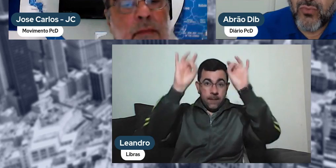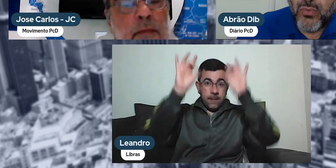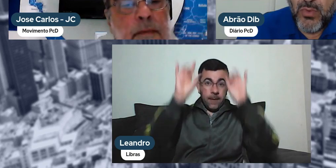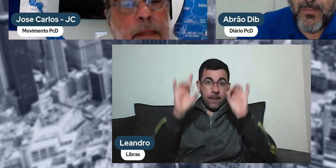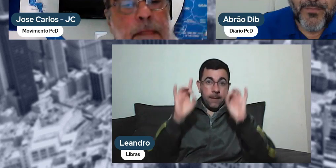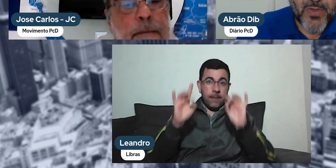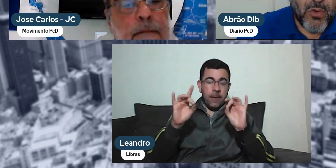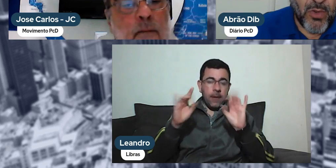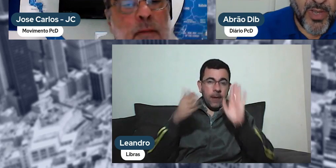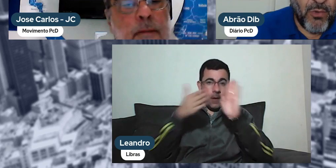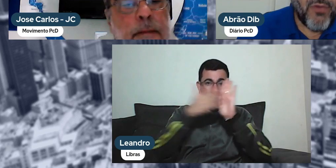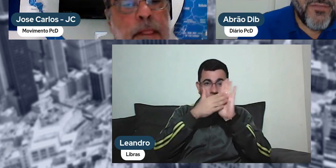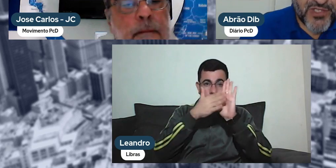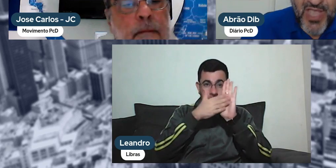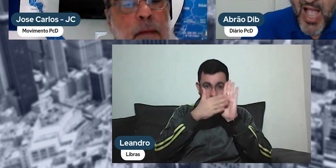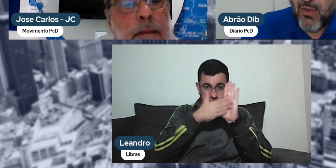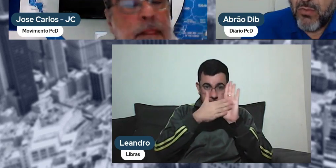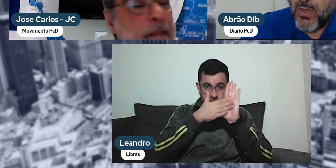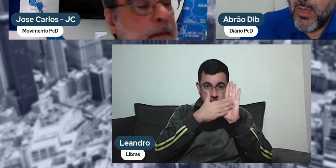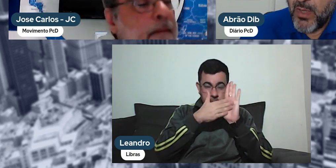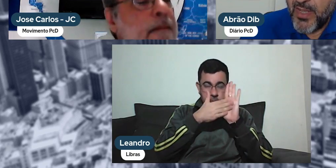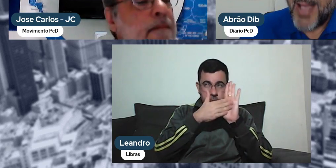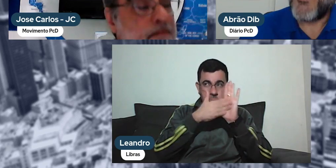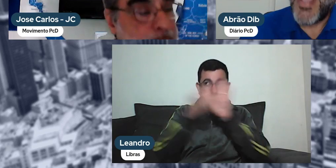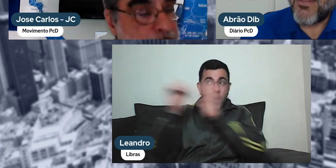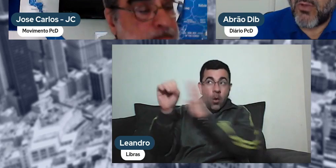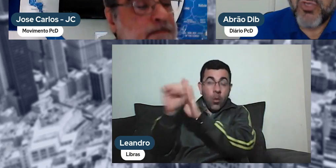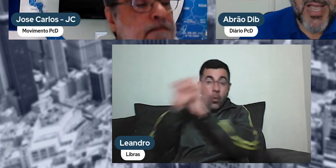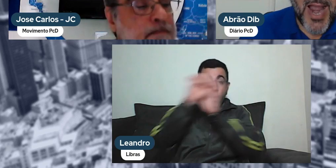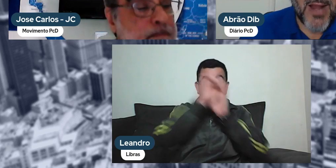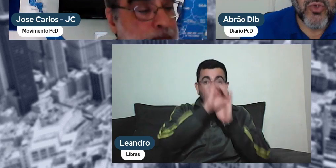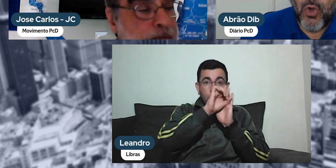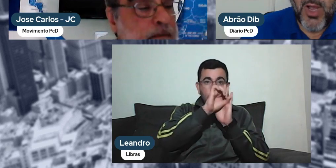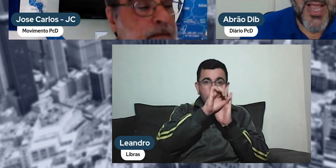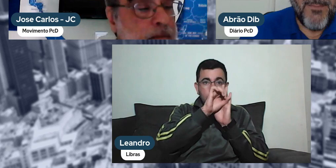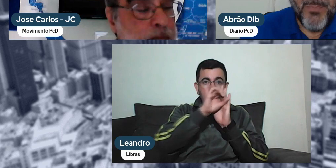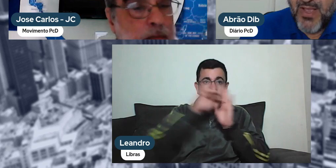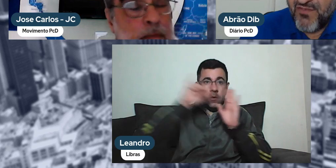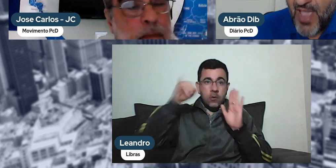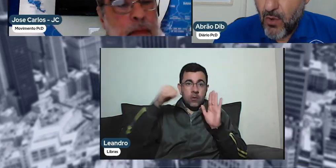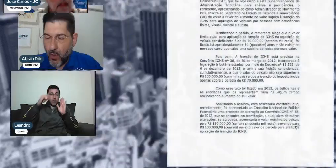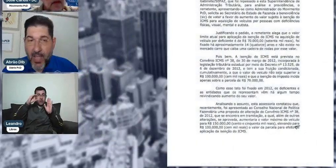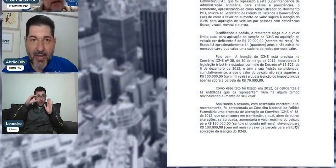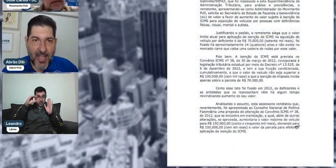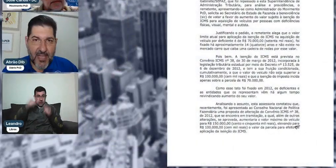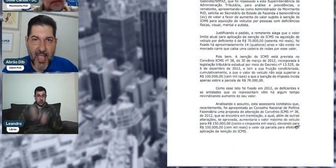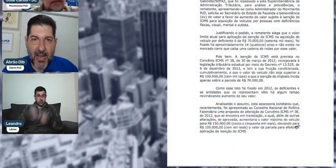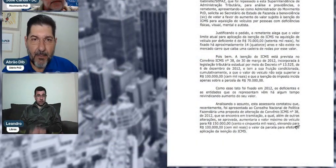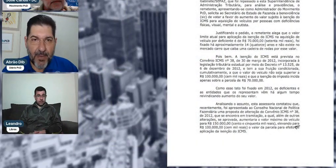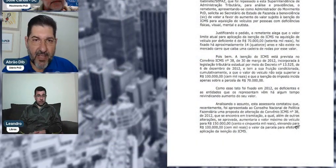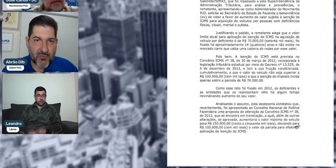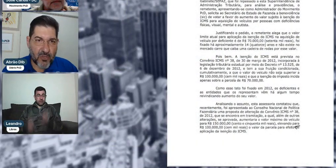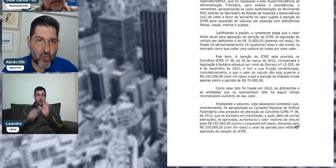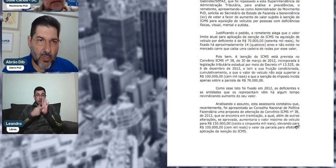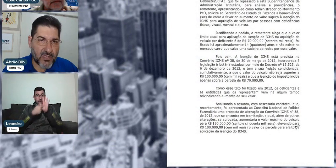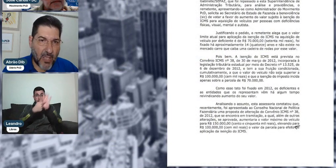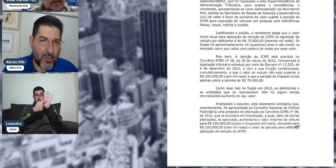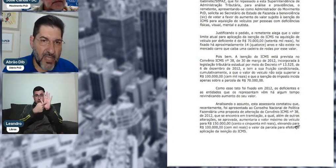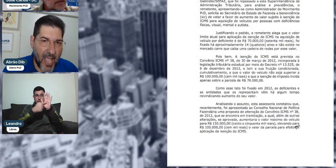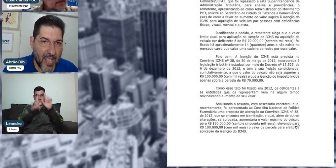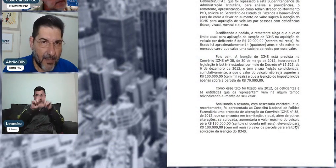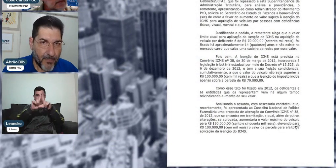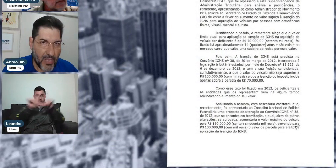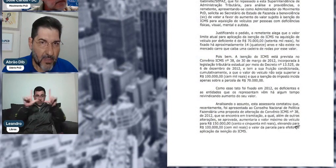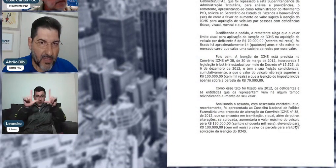documento oficial encaminhado ao Zé Carlos, e o Rolã vai colocar na tela, para que as pessoas